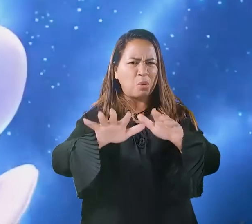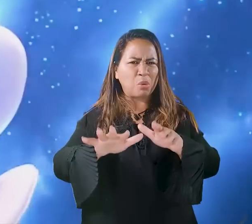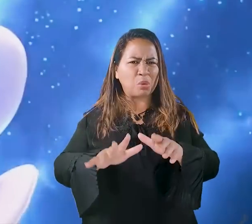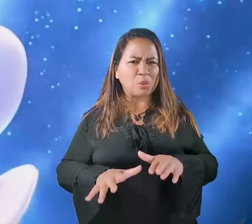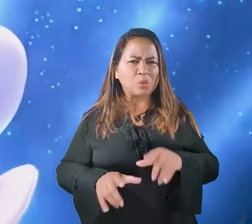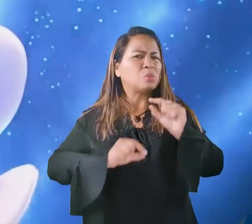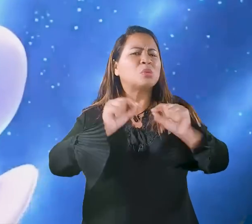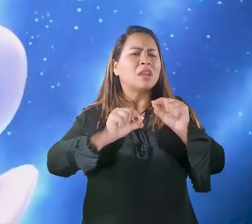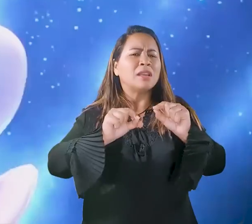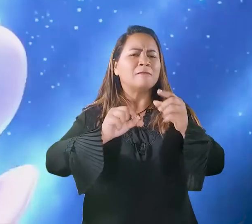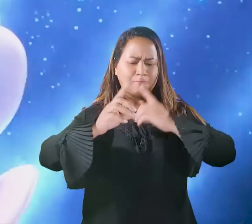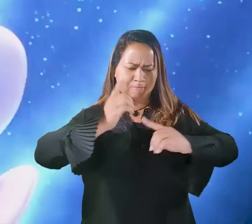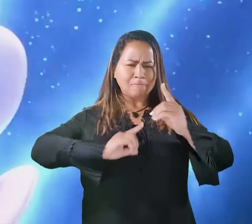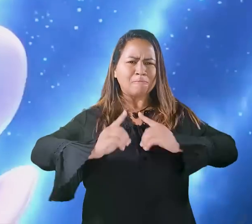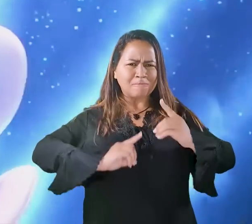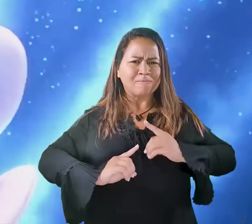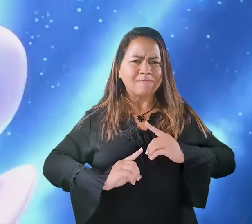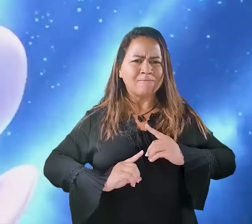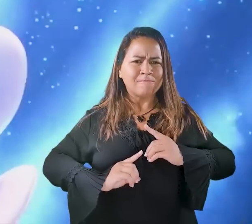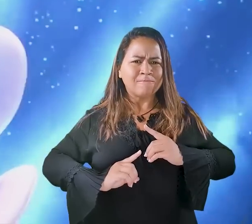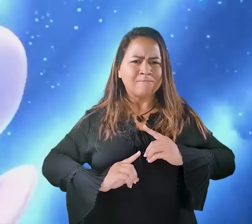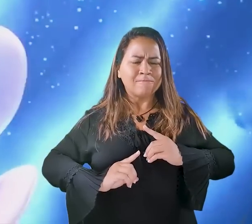depressão,